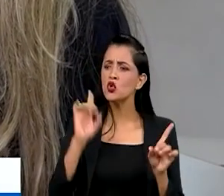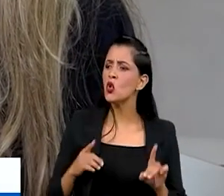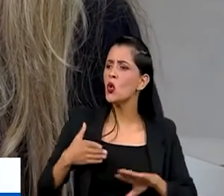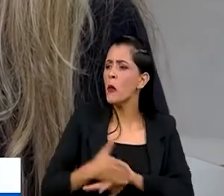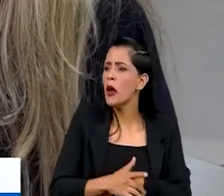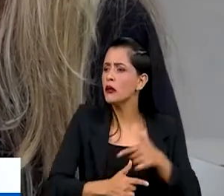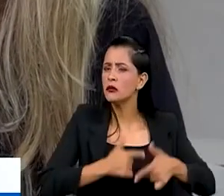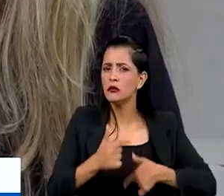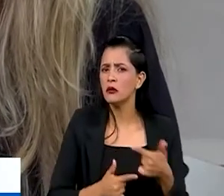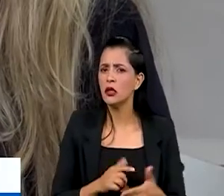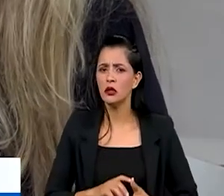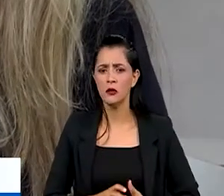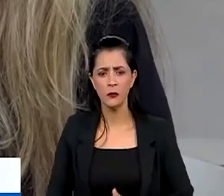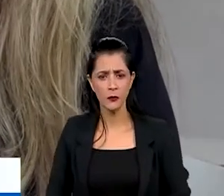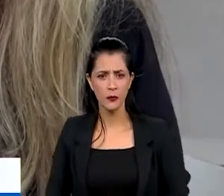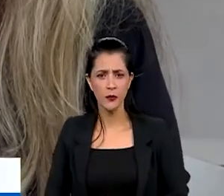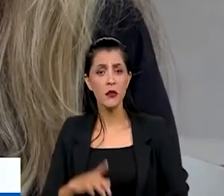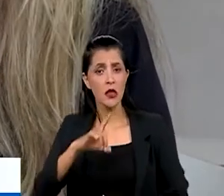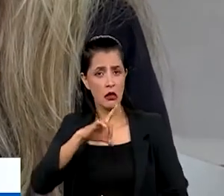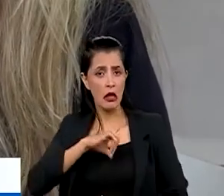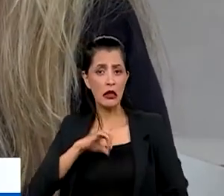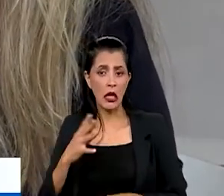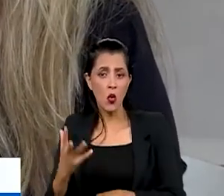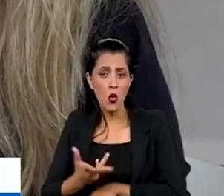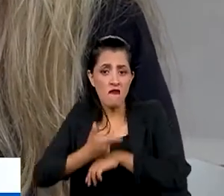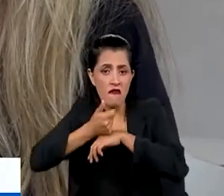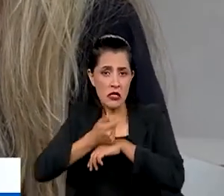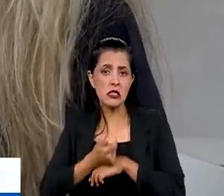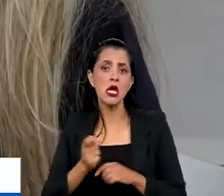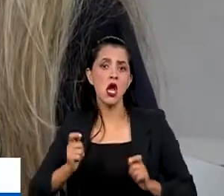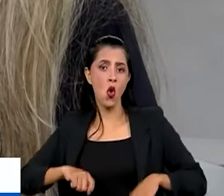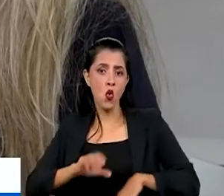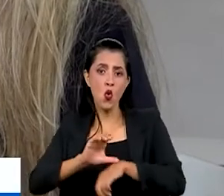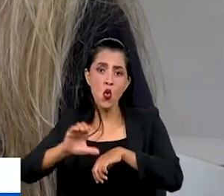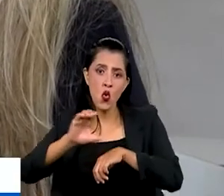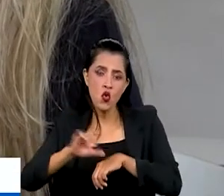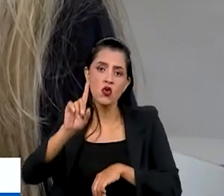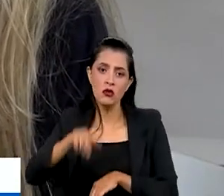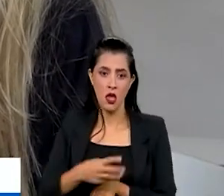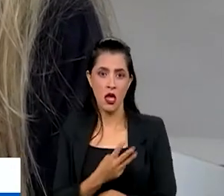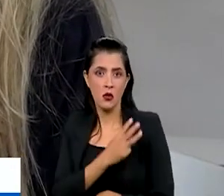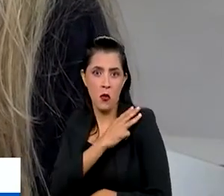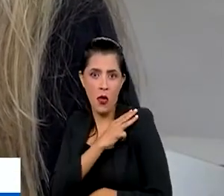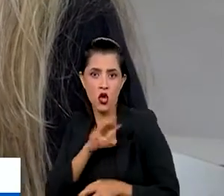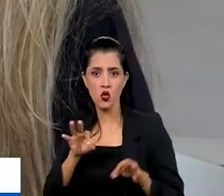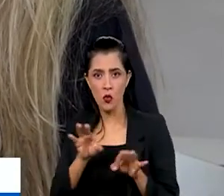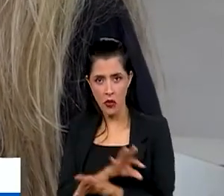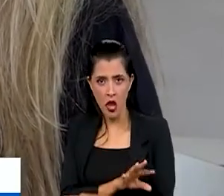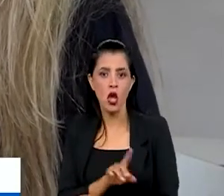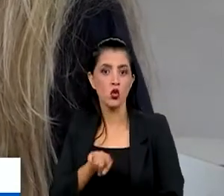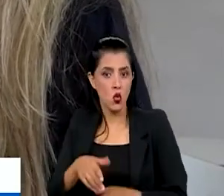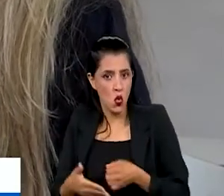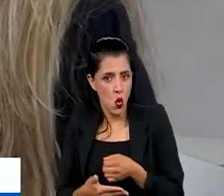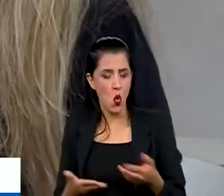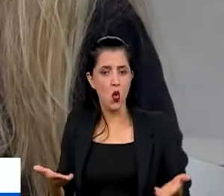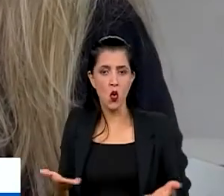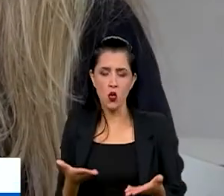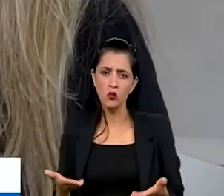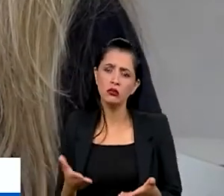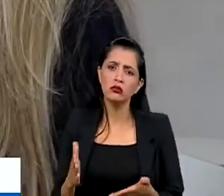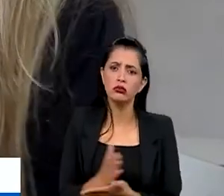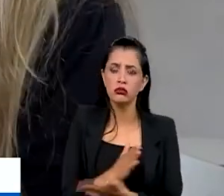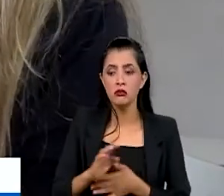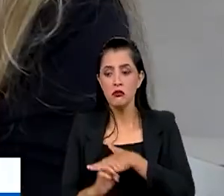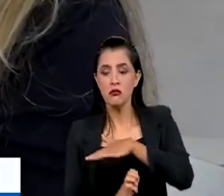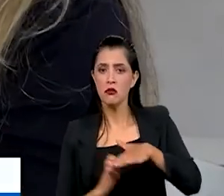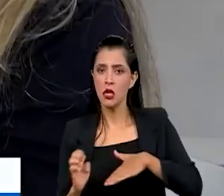no mercado de trabalho? É ter a qualificação mínima, né, hoje em dia, que é o ensino médio completo, ou alguma